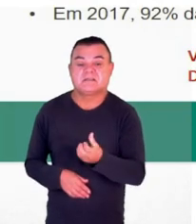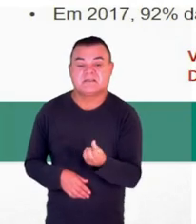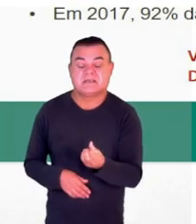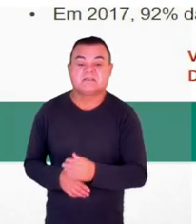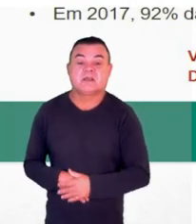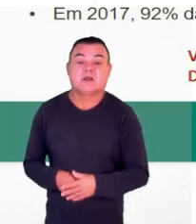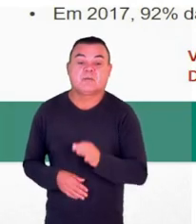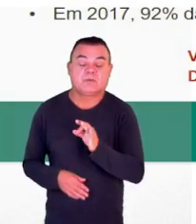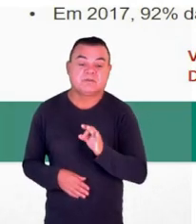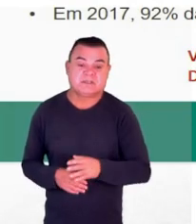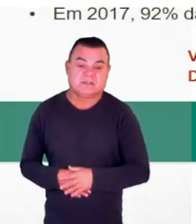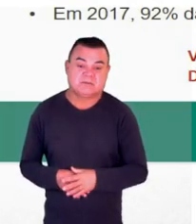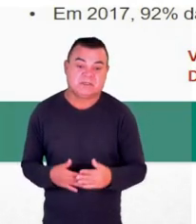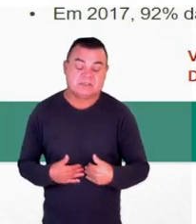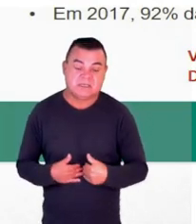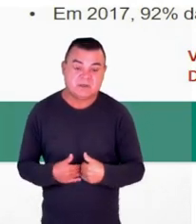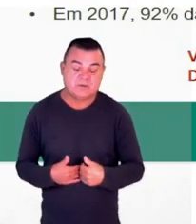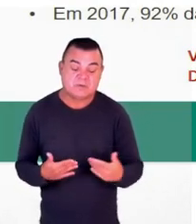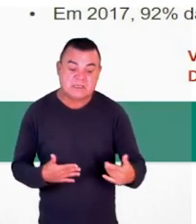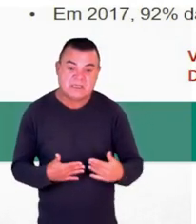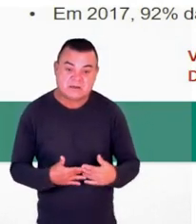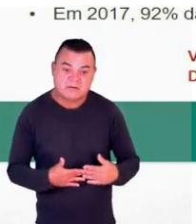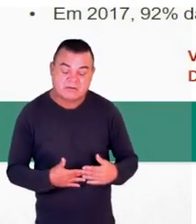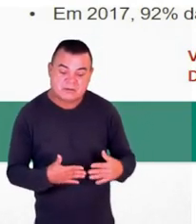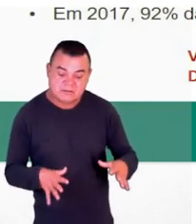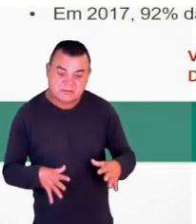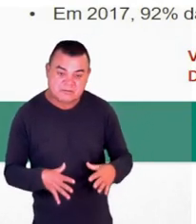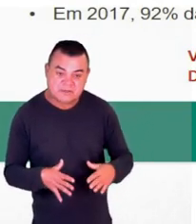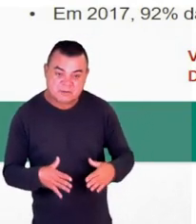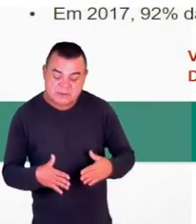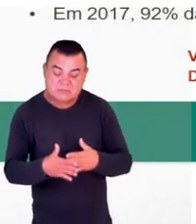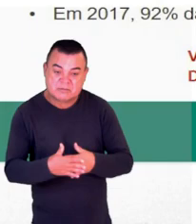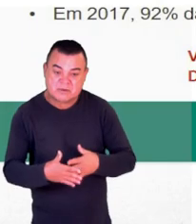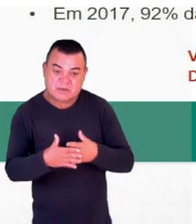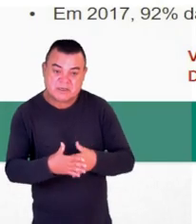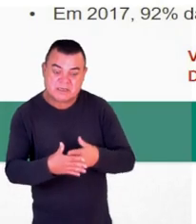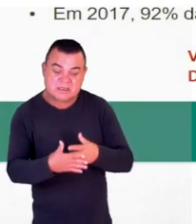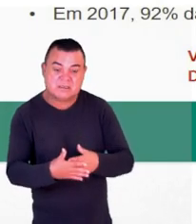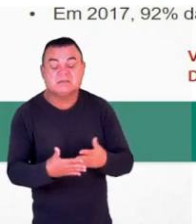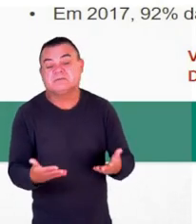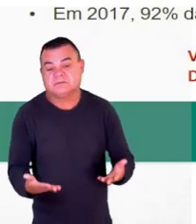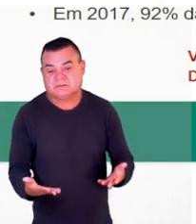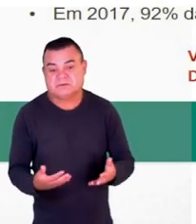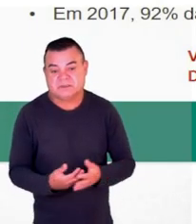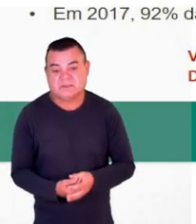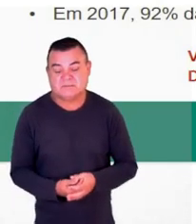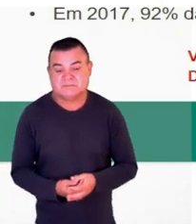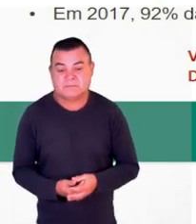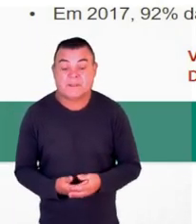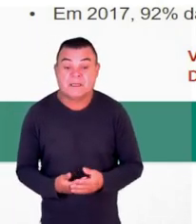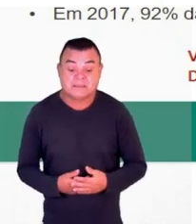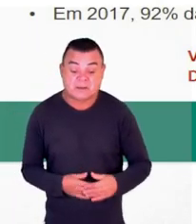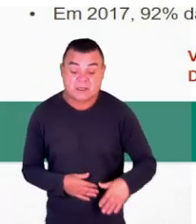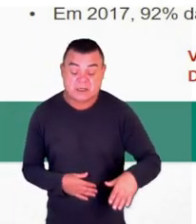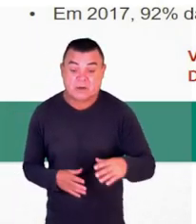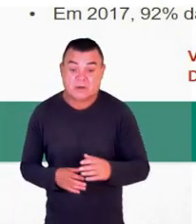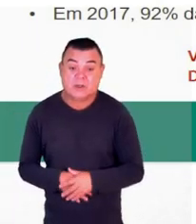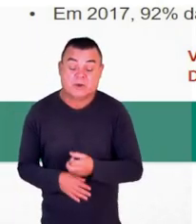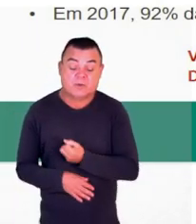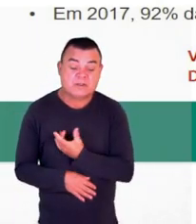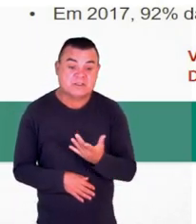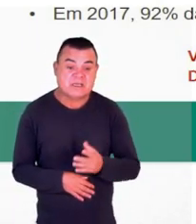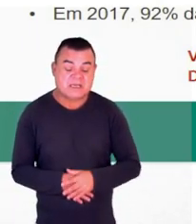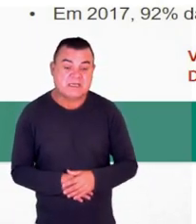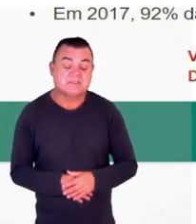né que é destinado à produção de alimentos né para o consumo doméstico né a quantidade de terra alocada pro plantio de feijão diminuiu